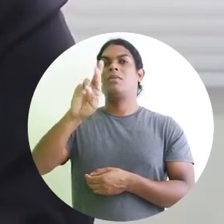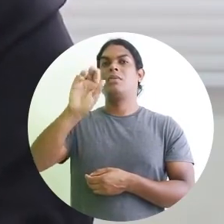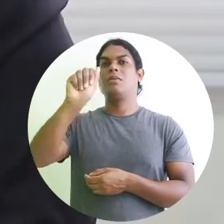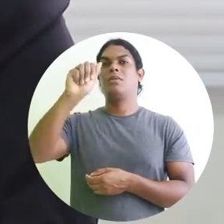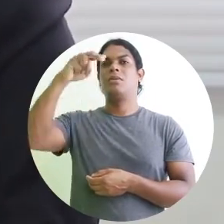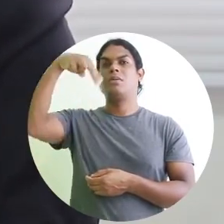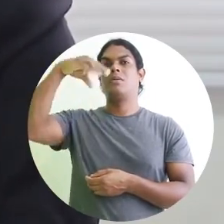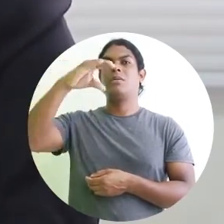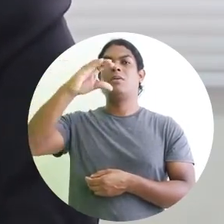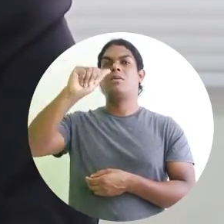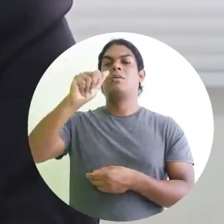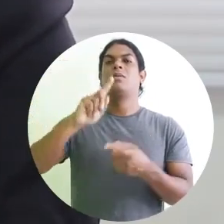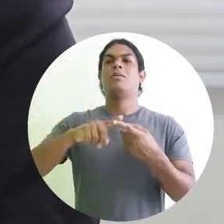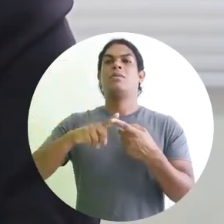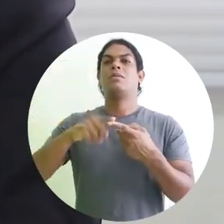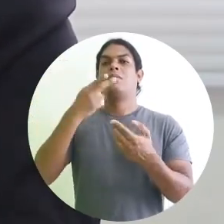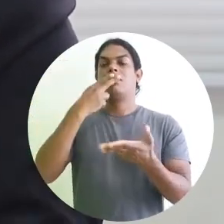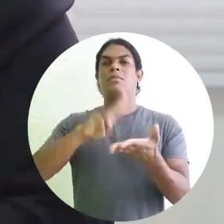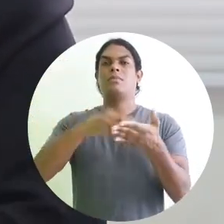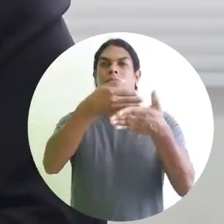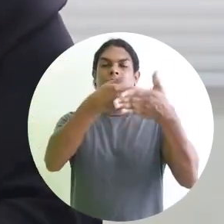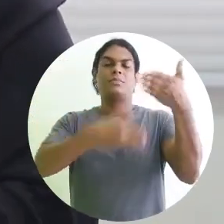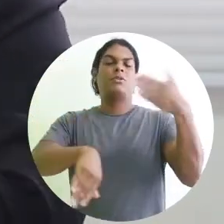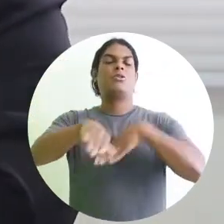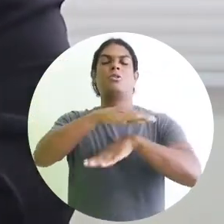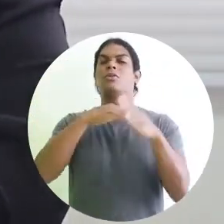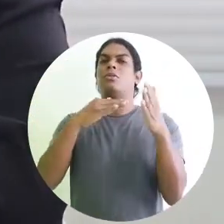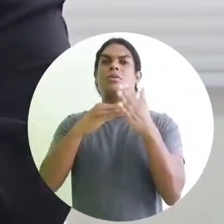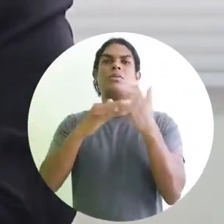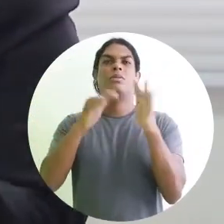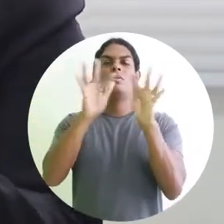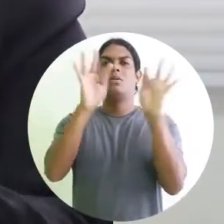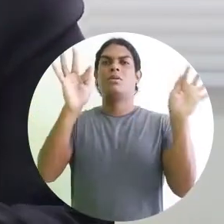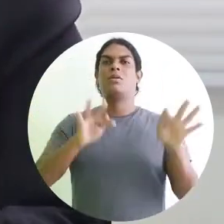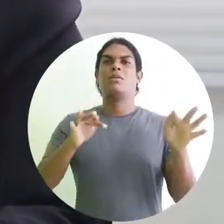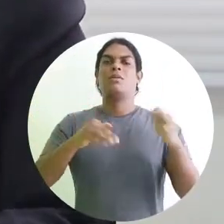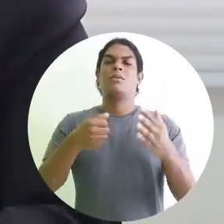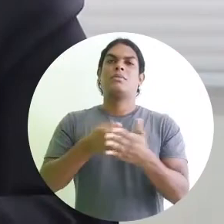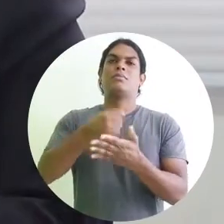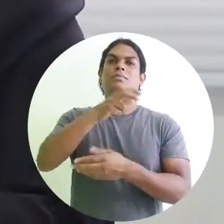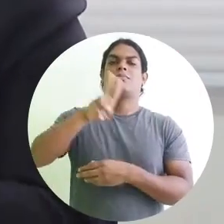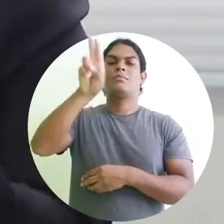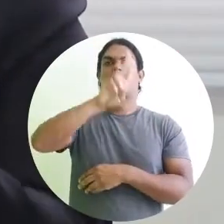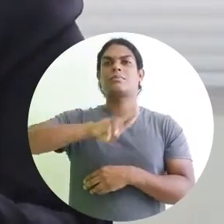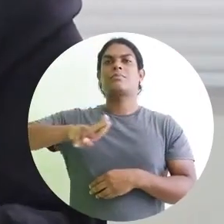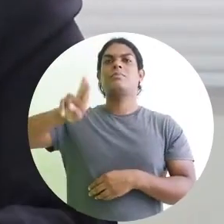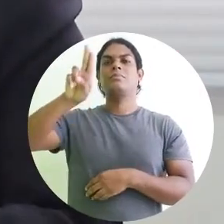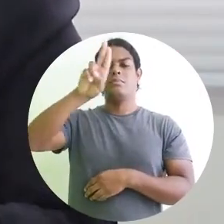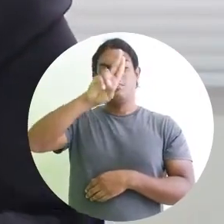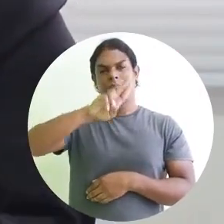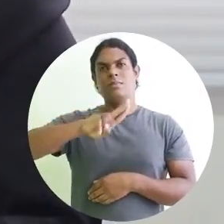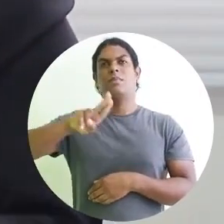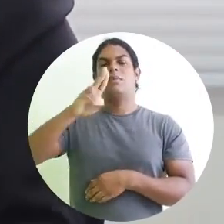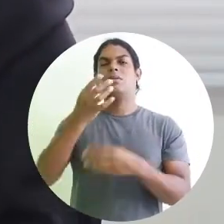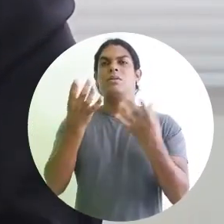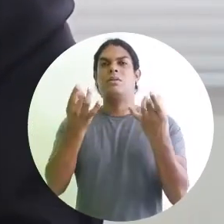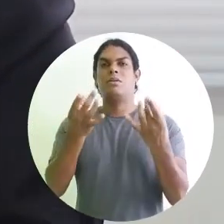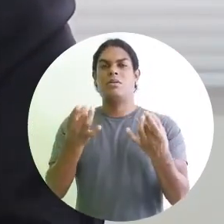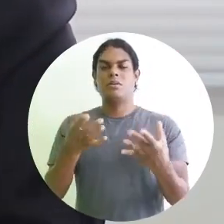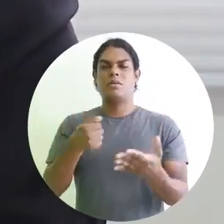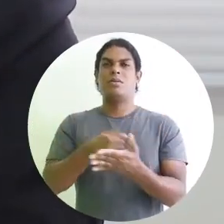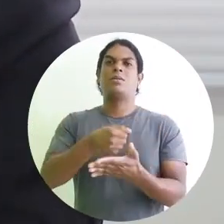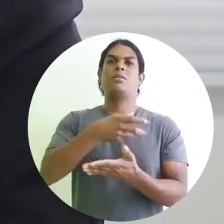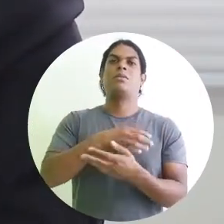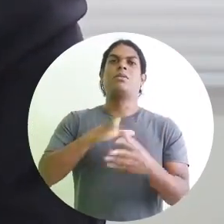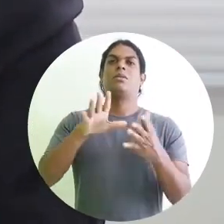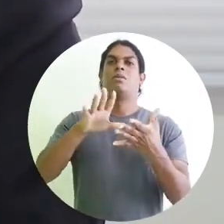saque e você tem a carta de crédito. Então, todas essas são as que se utilizam na negociação de compra e venda no comércio